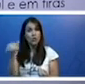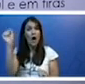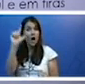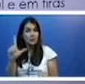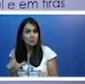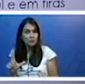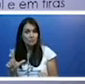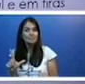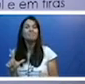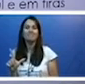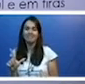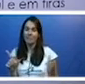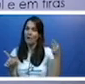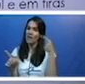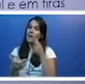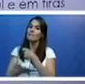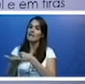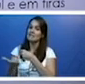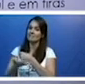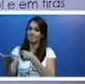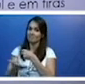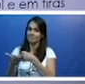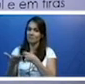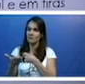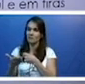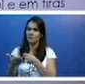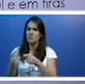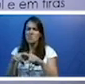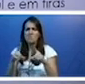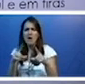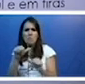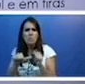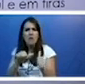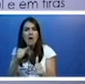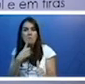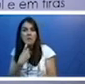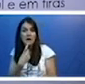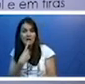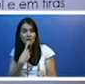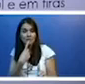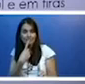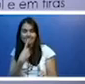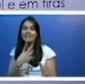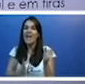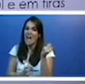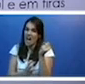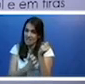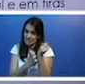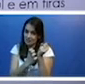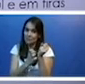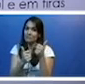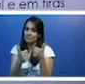azul, ele quer dizer que ele é uma base. Se esse papel azul ficar vermelho, quer dizer que essa substância é